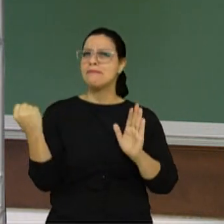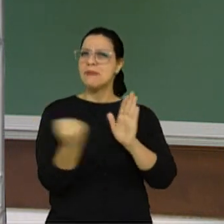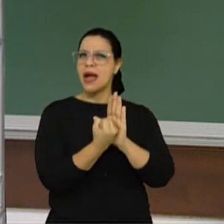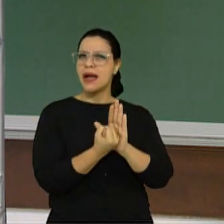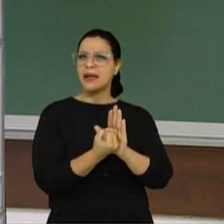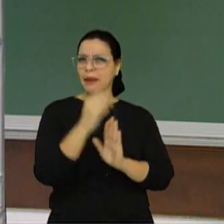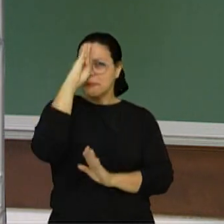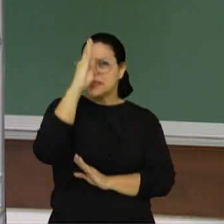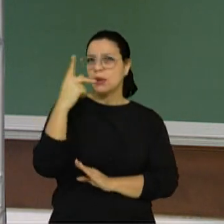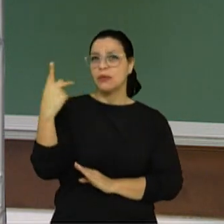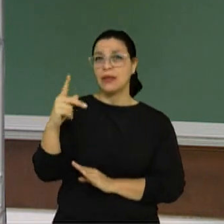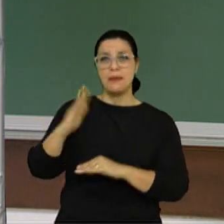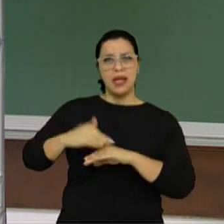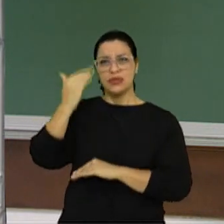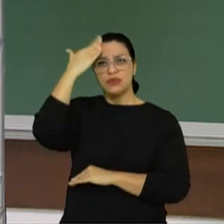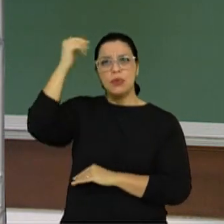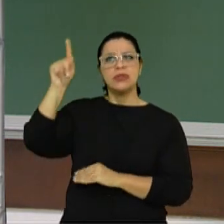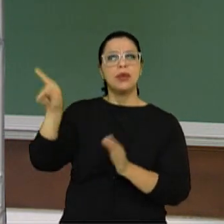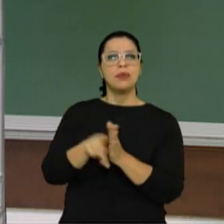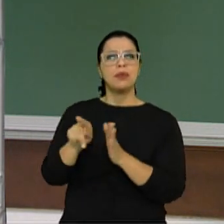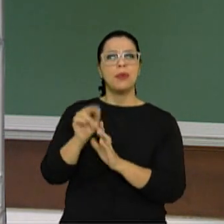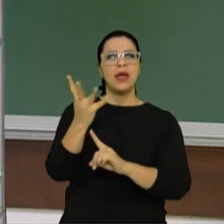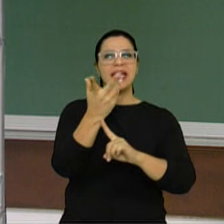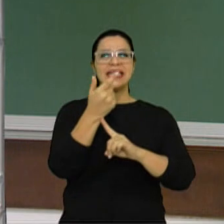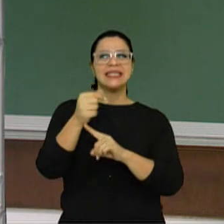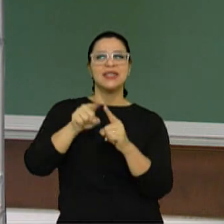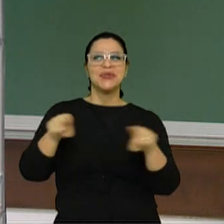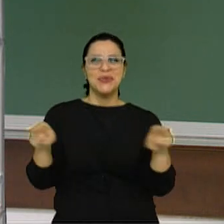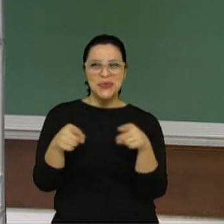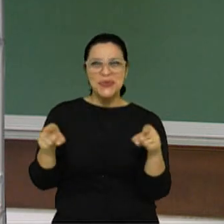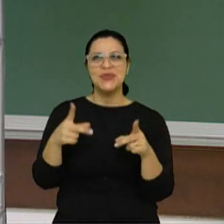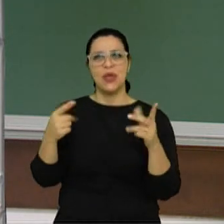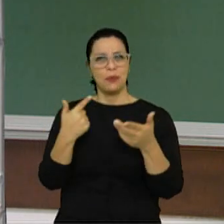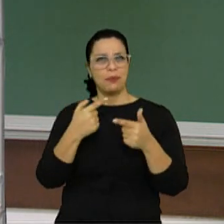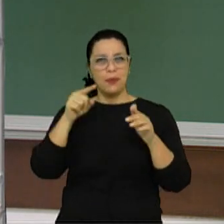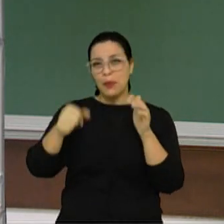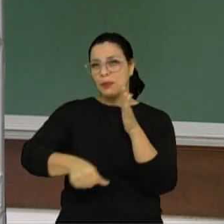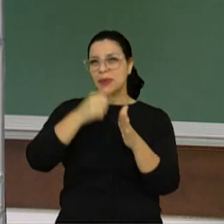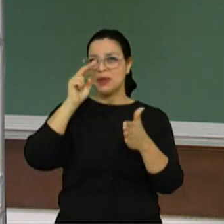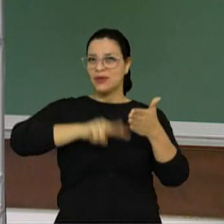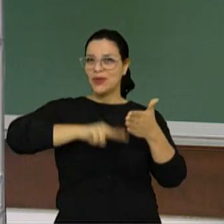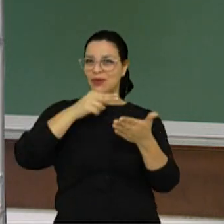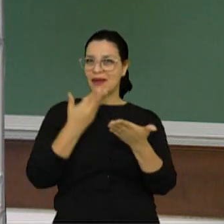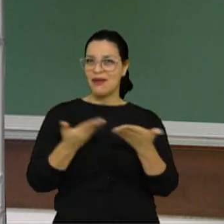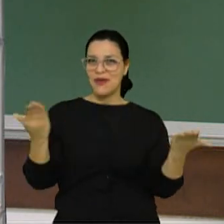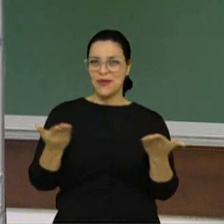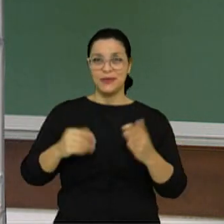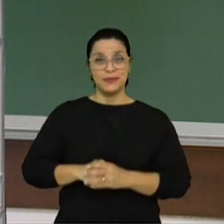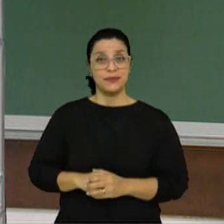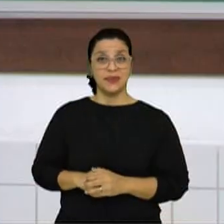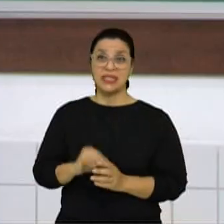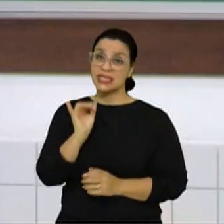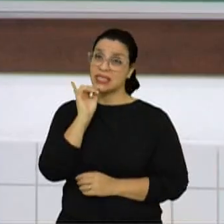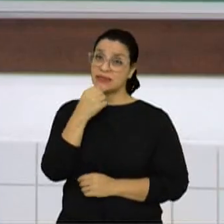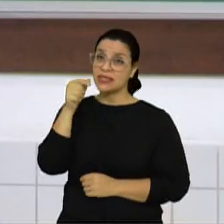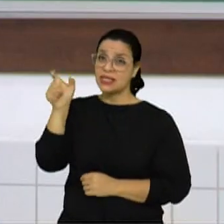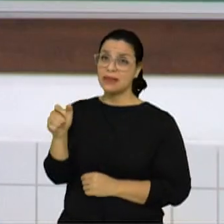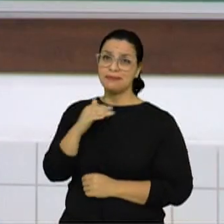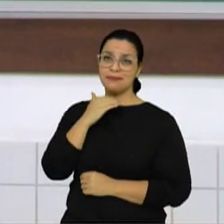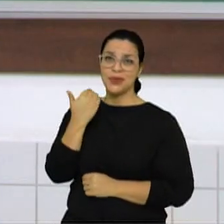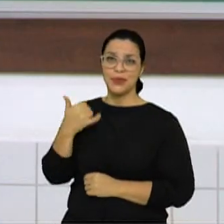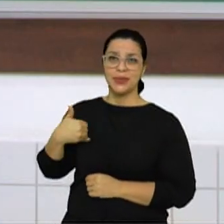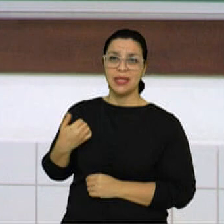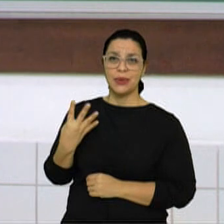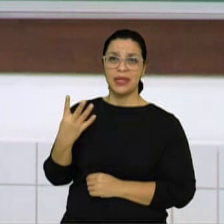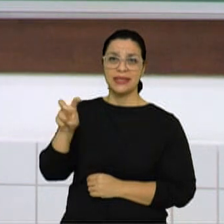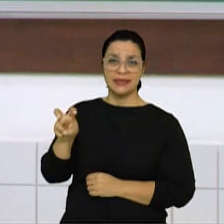seu poema mais conhecido é Incenso Fosse Música, que foi o primeiro poema trazido aqui na aula. E, infelizmente, ele